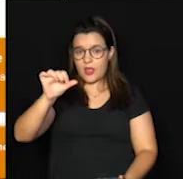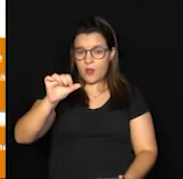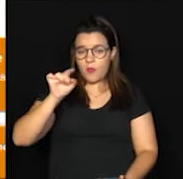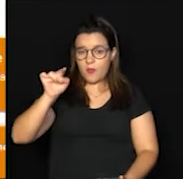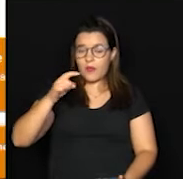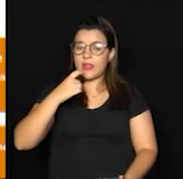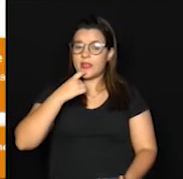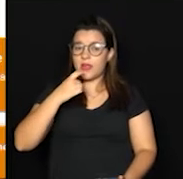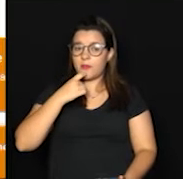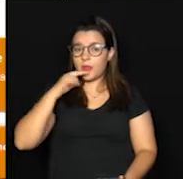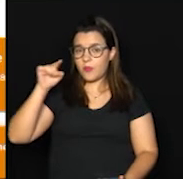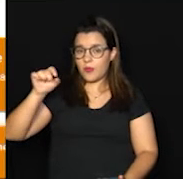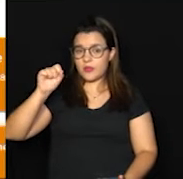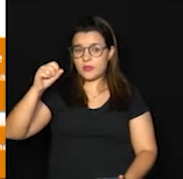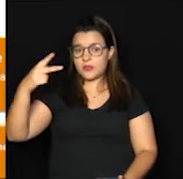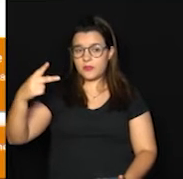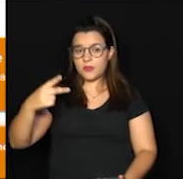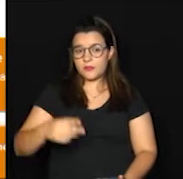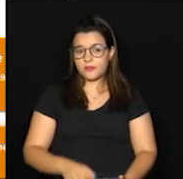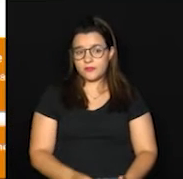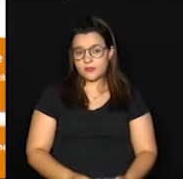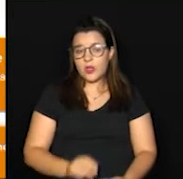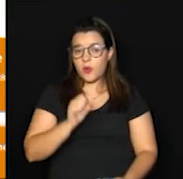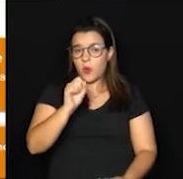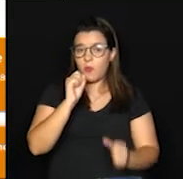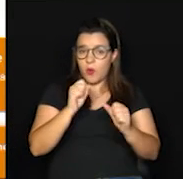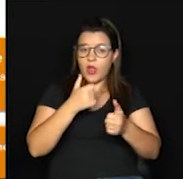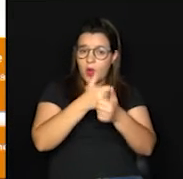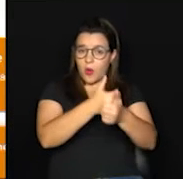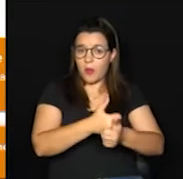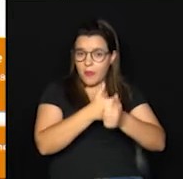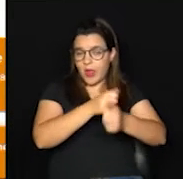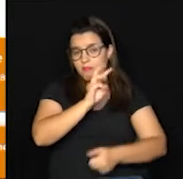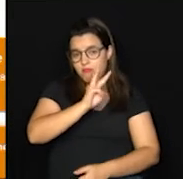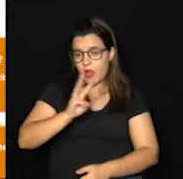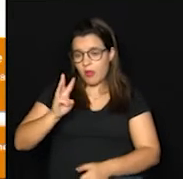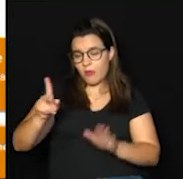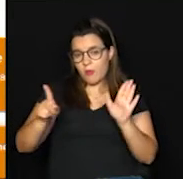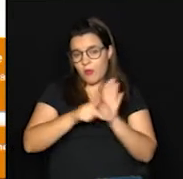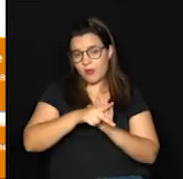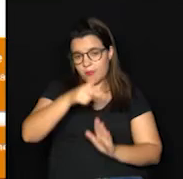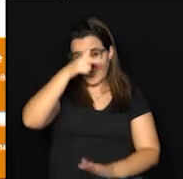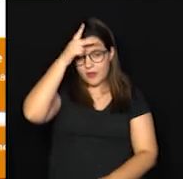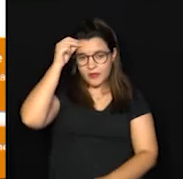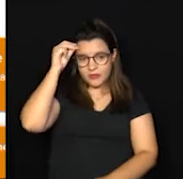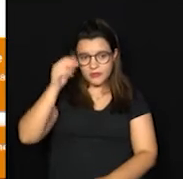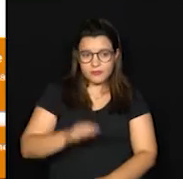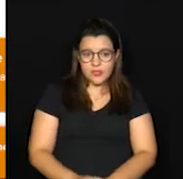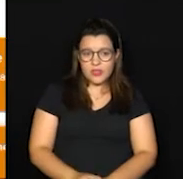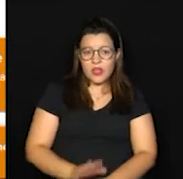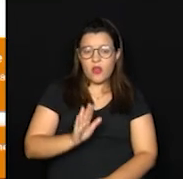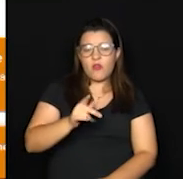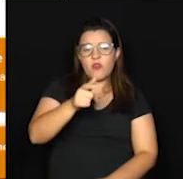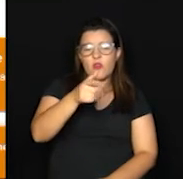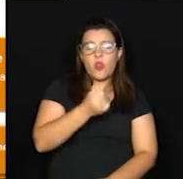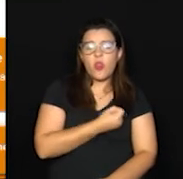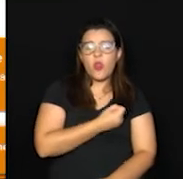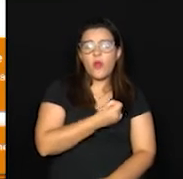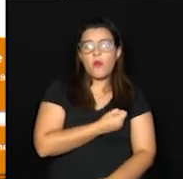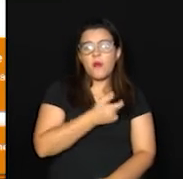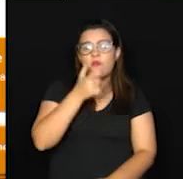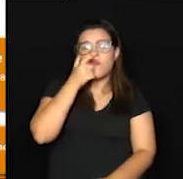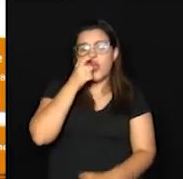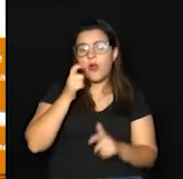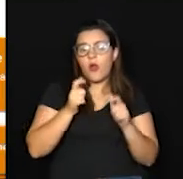19.campinas.sp.gov.br são os números que o pessoal de casa também podem acompanhar. Sempre tem aquela pergunta, né? Mas de onde vocês tiram esses